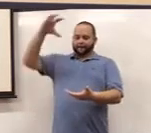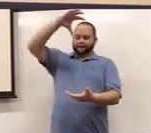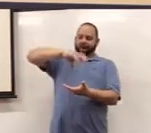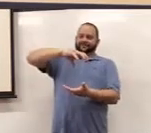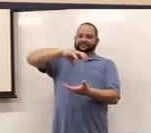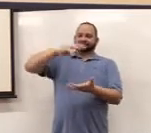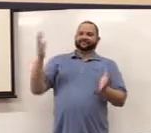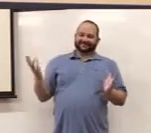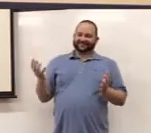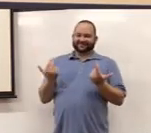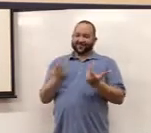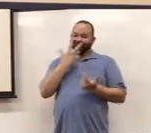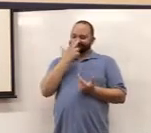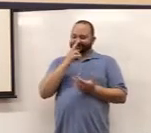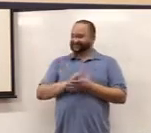Deu para entender?